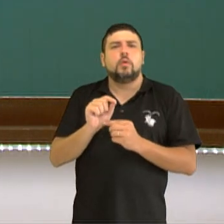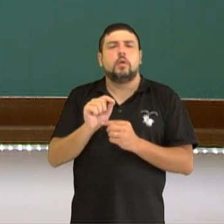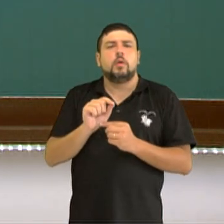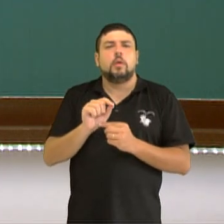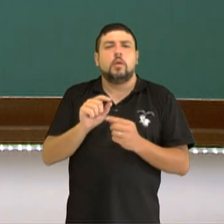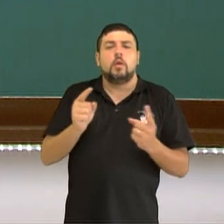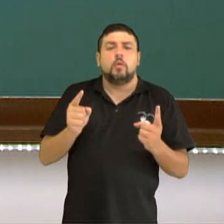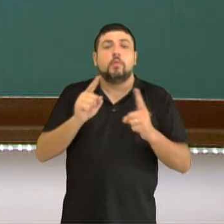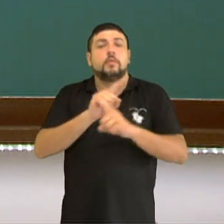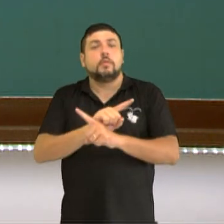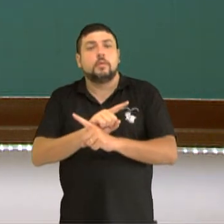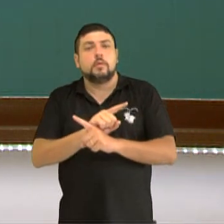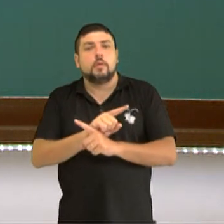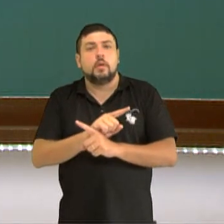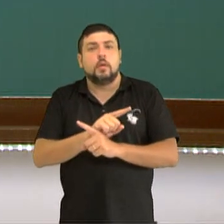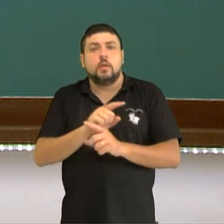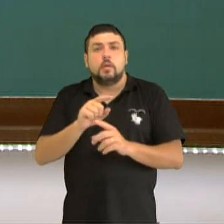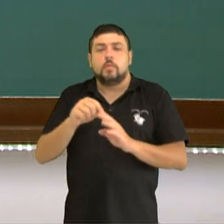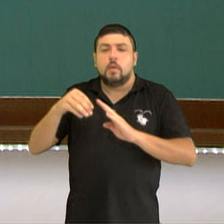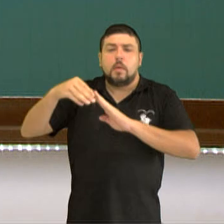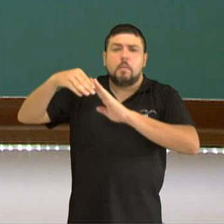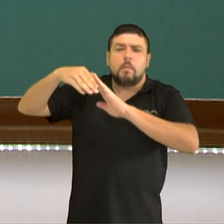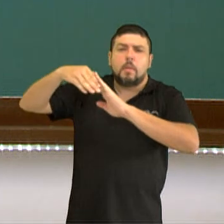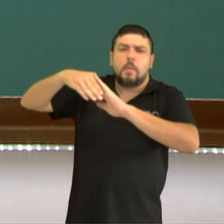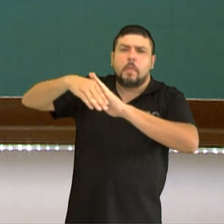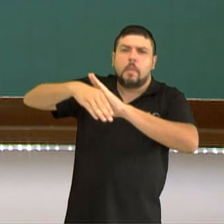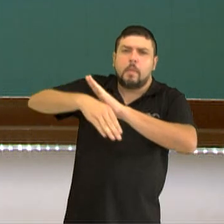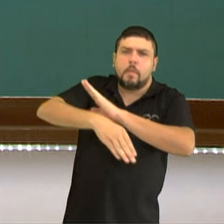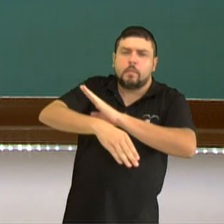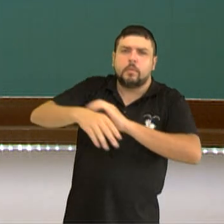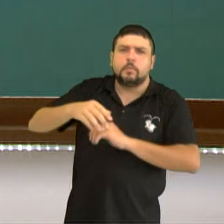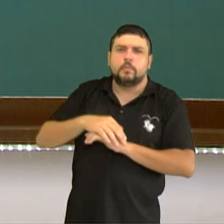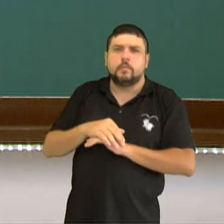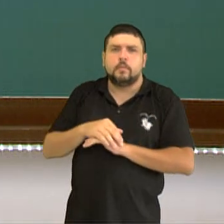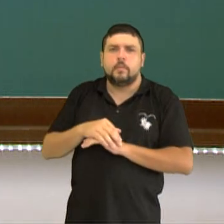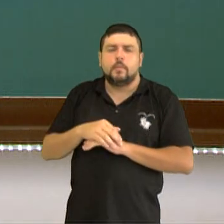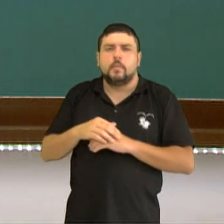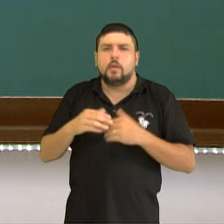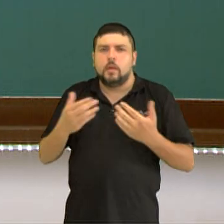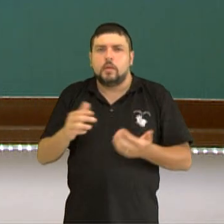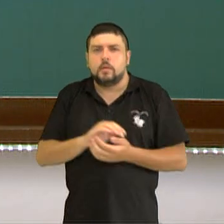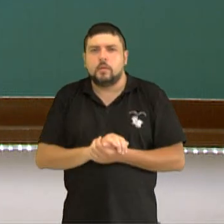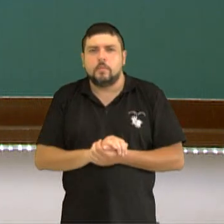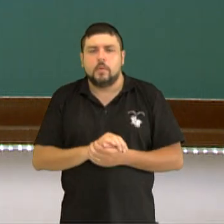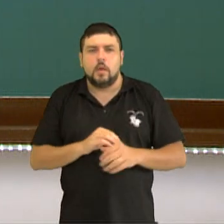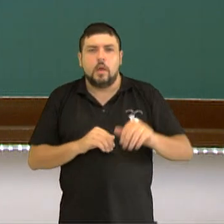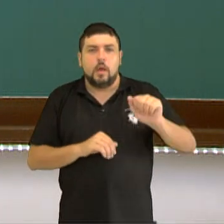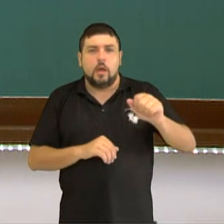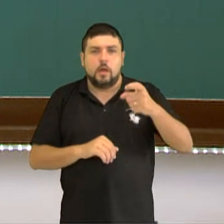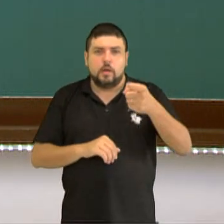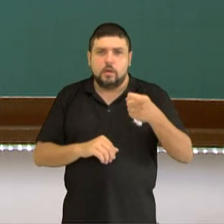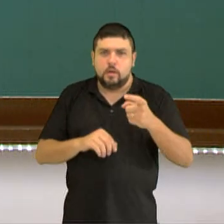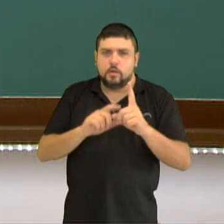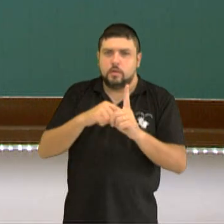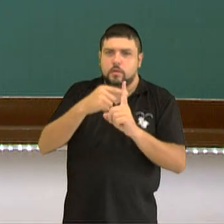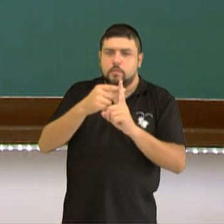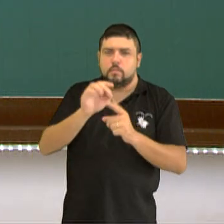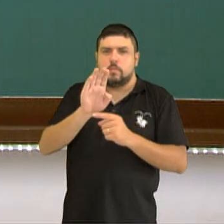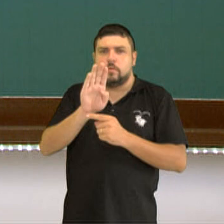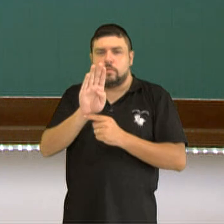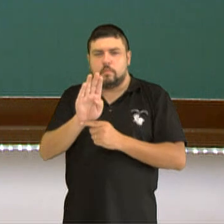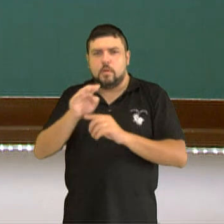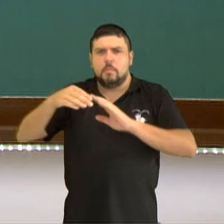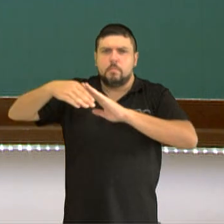função decrescente. A função do tipo f de x igual a x mais b é